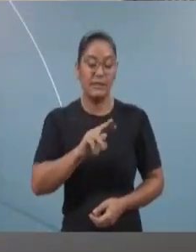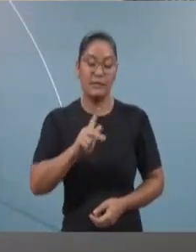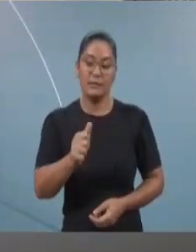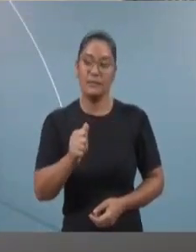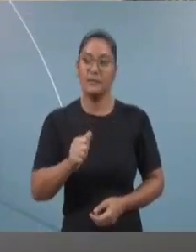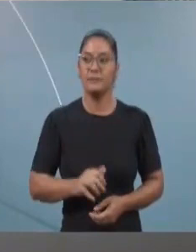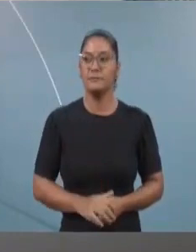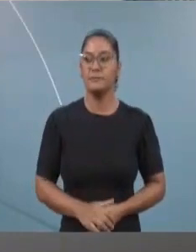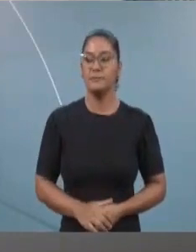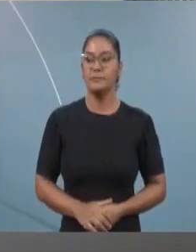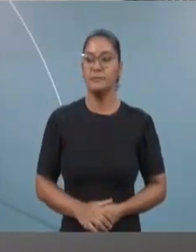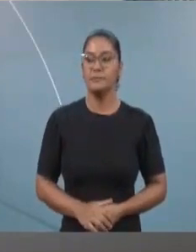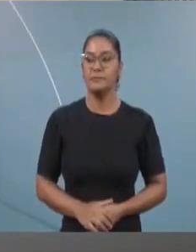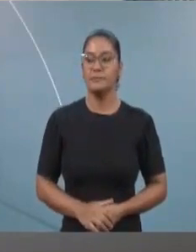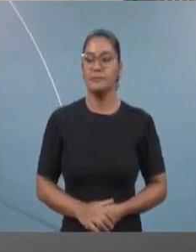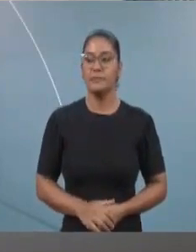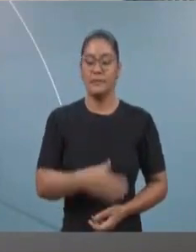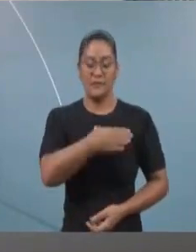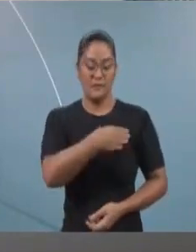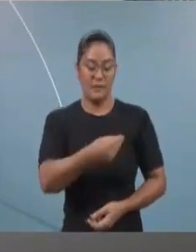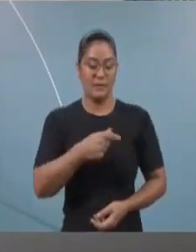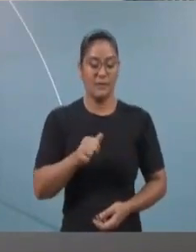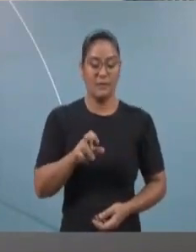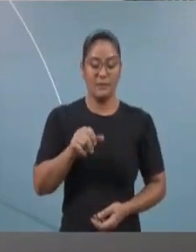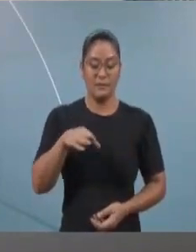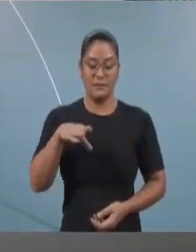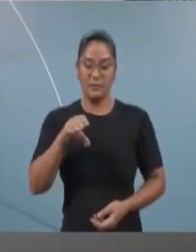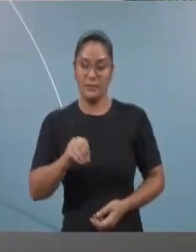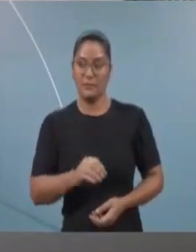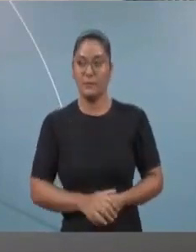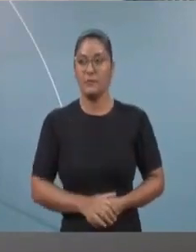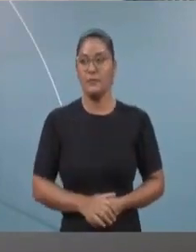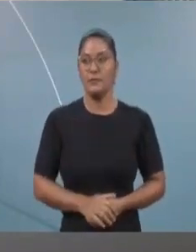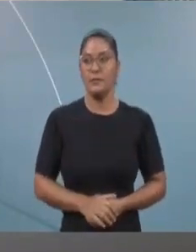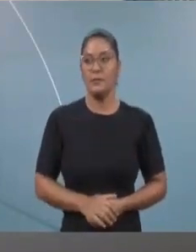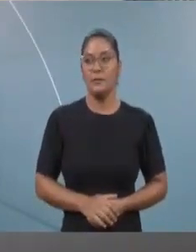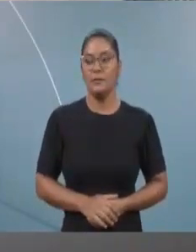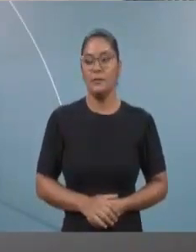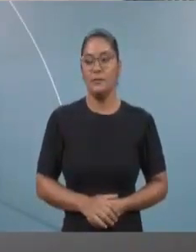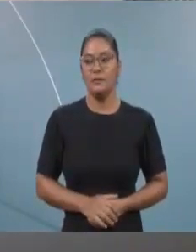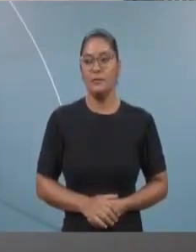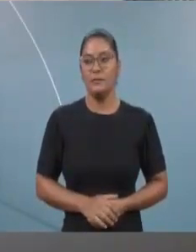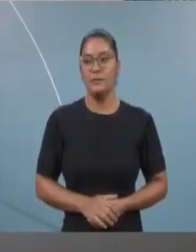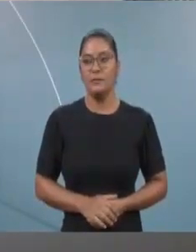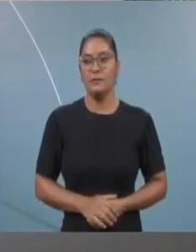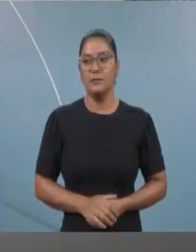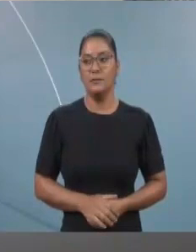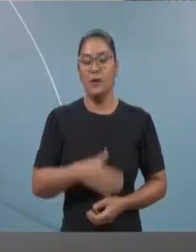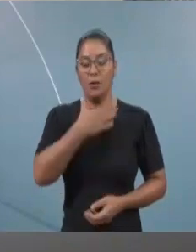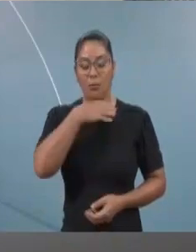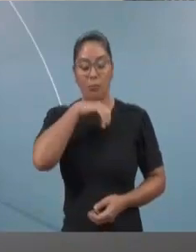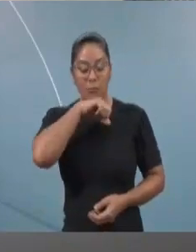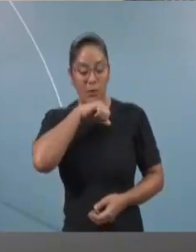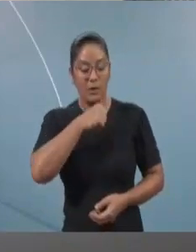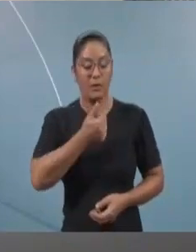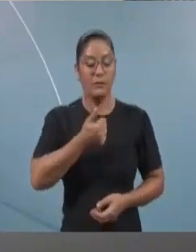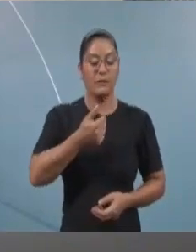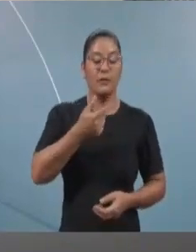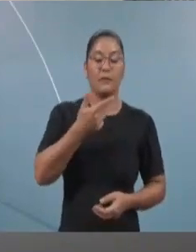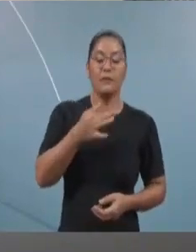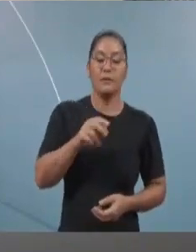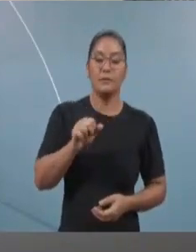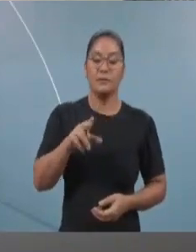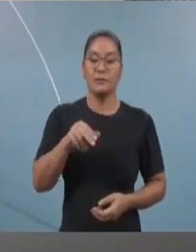Queiroz Santos filha de Francisco Batista do Santos Lula o pai de Francisco Batista do Santos